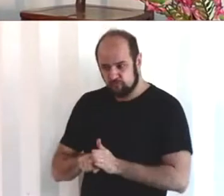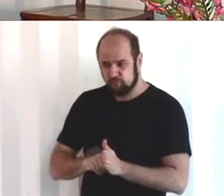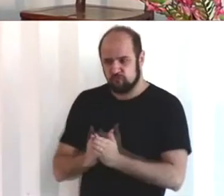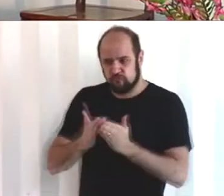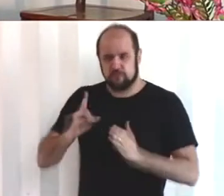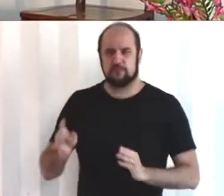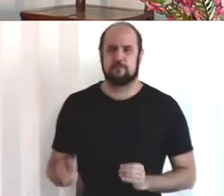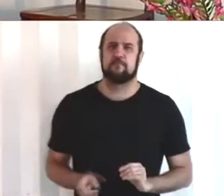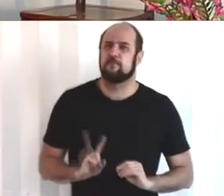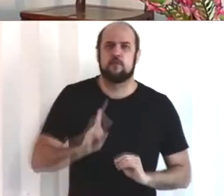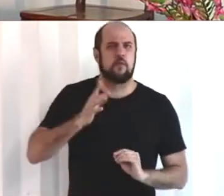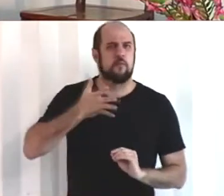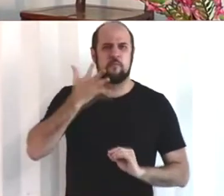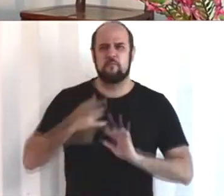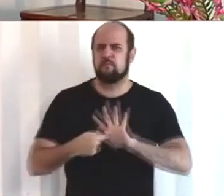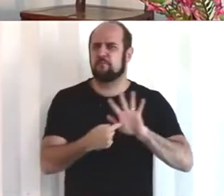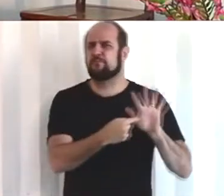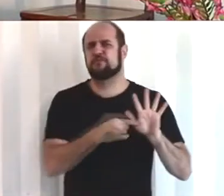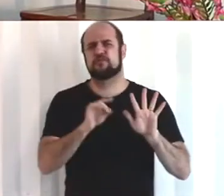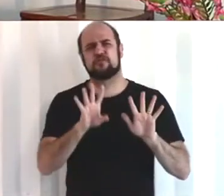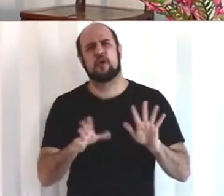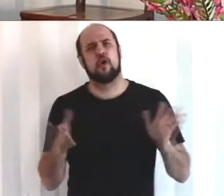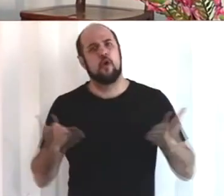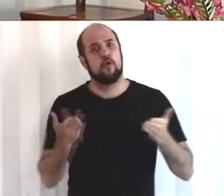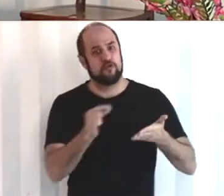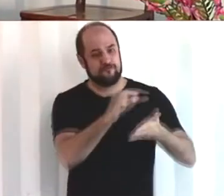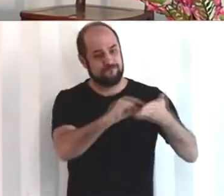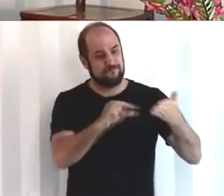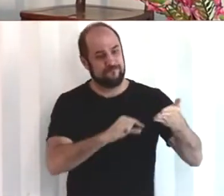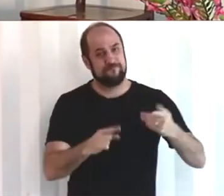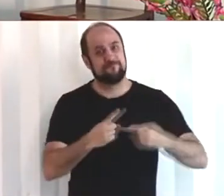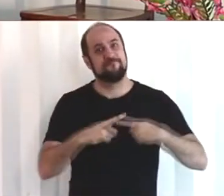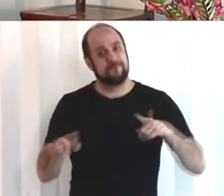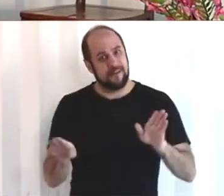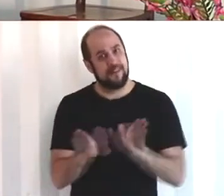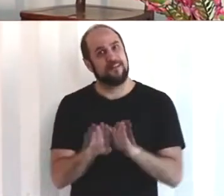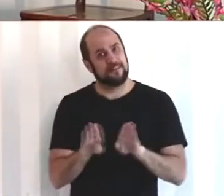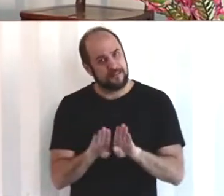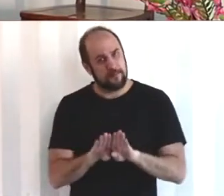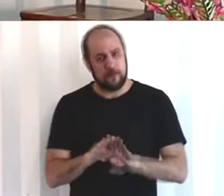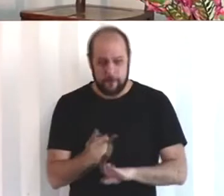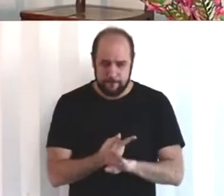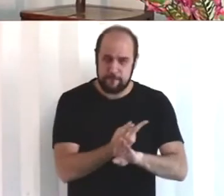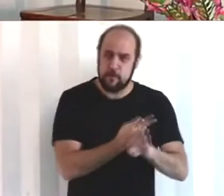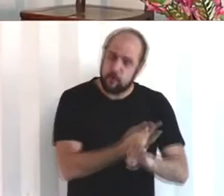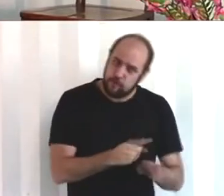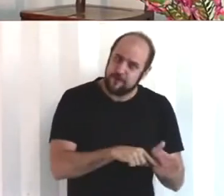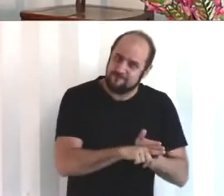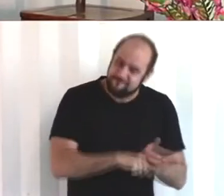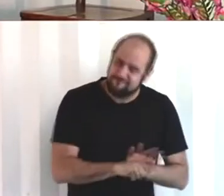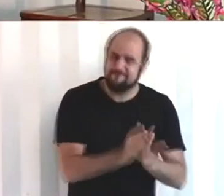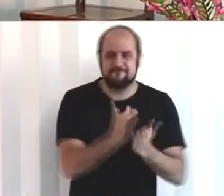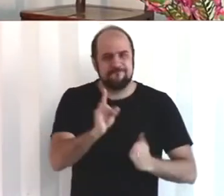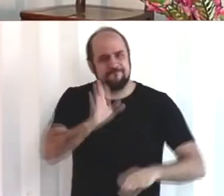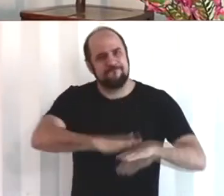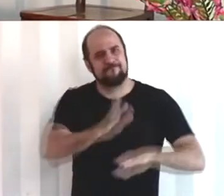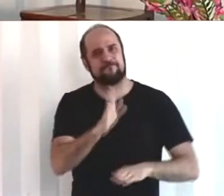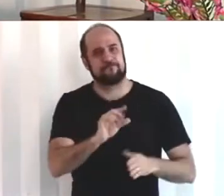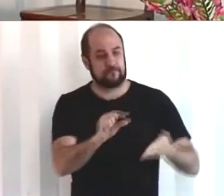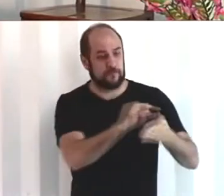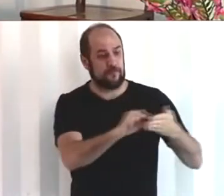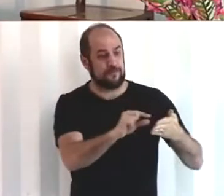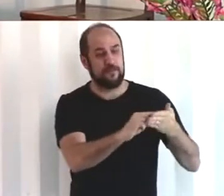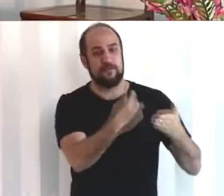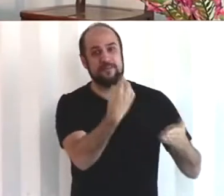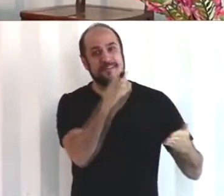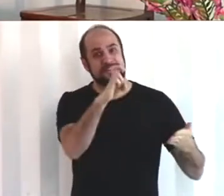sermão expositivo desse único texto, mas eu trabalharei outros textos da Bíblia com vocês nesta manhã, é o verso 15